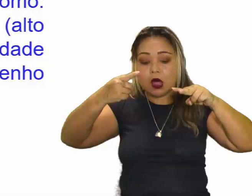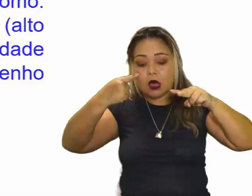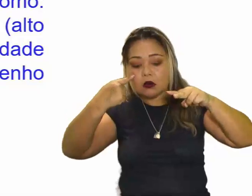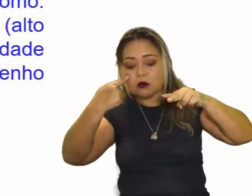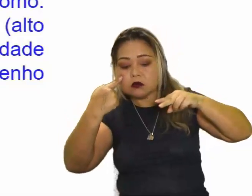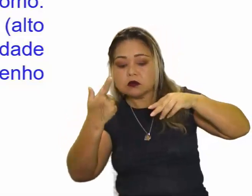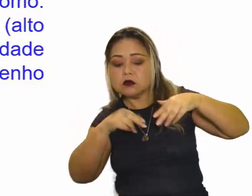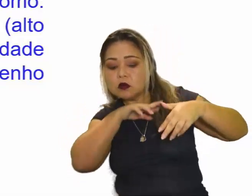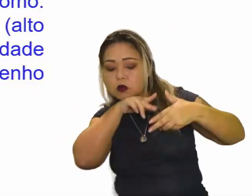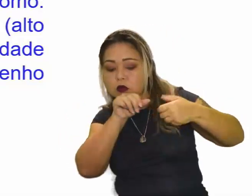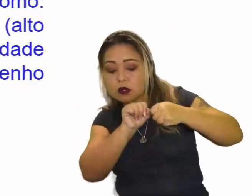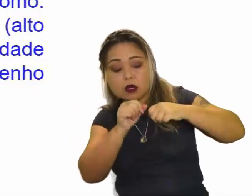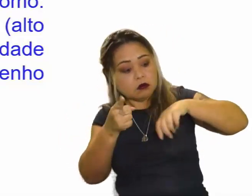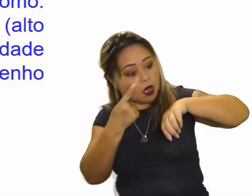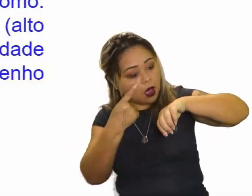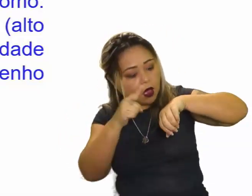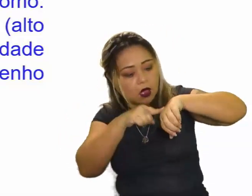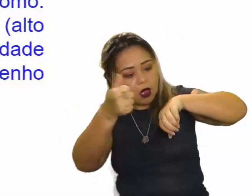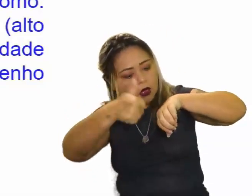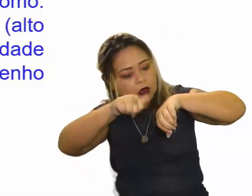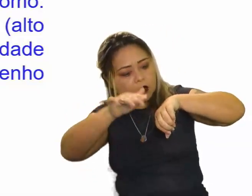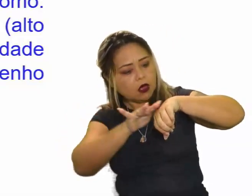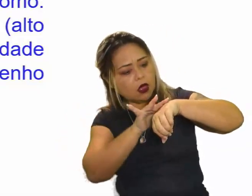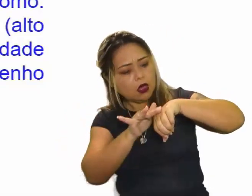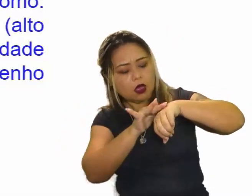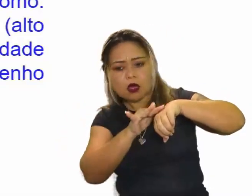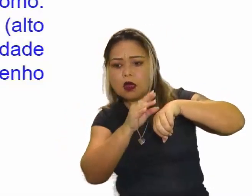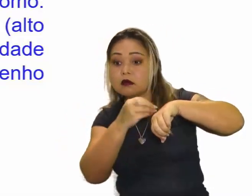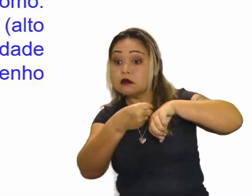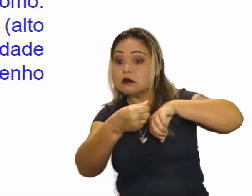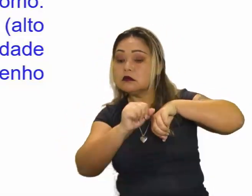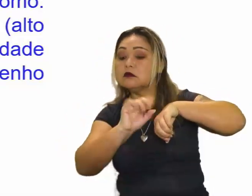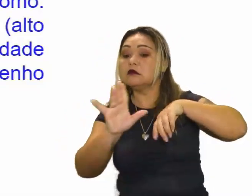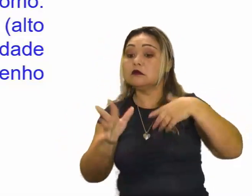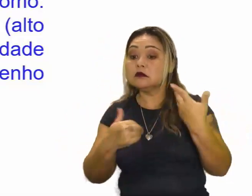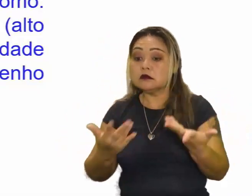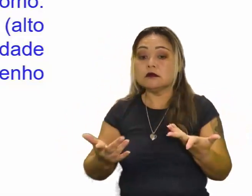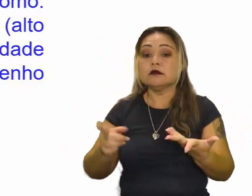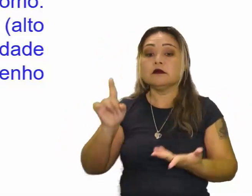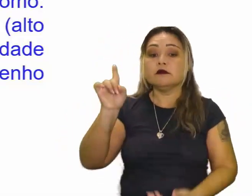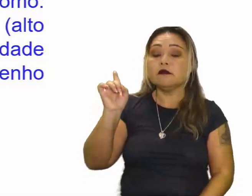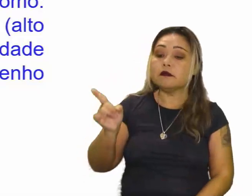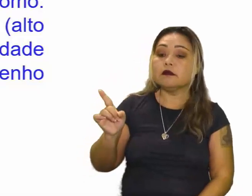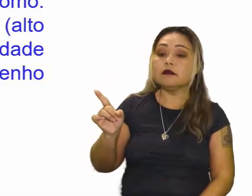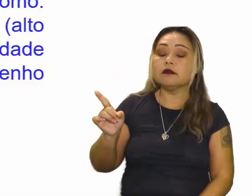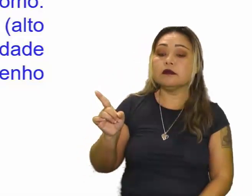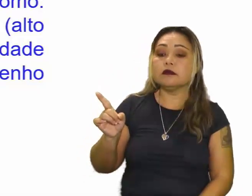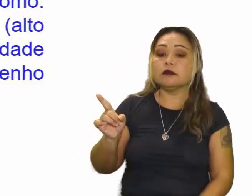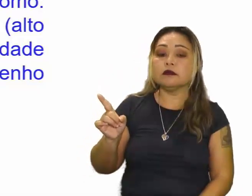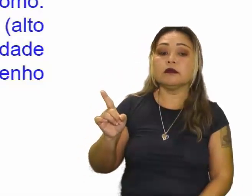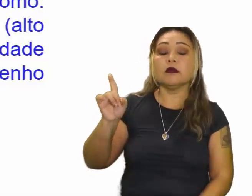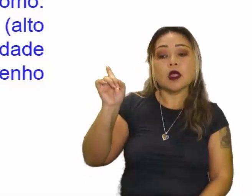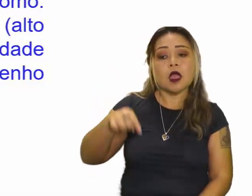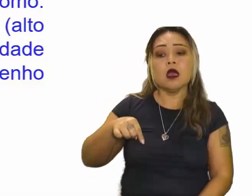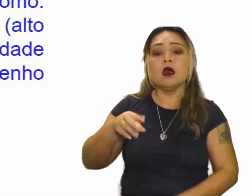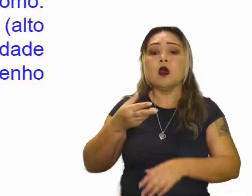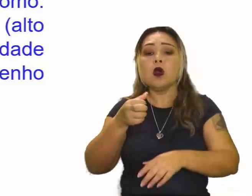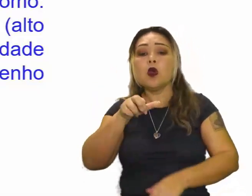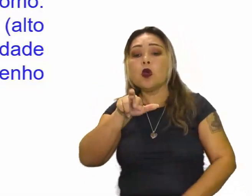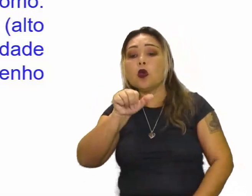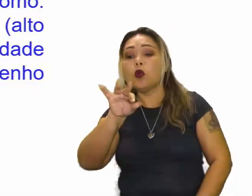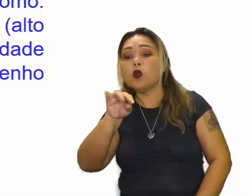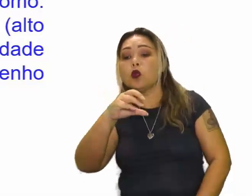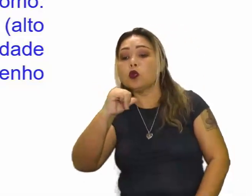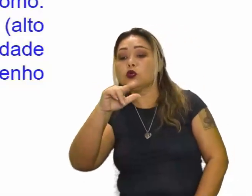se não tem alguma enfermidade, uma mancha na pele. Então, ela é rústica, ela não